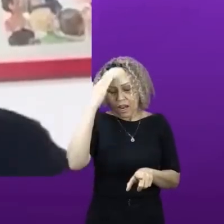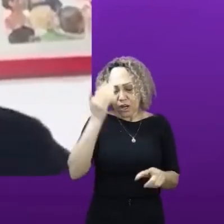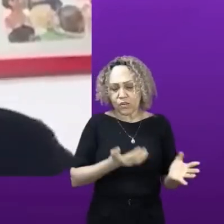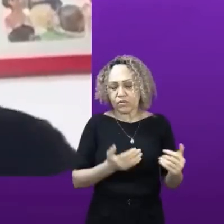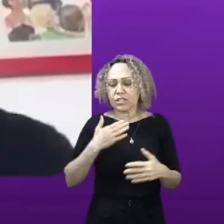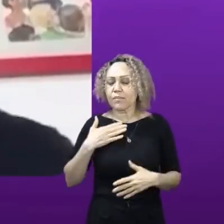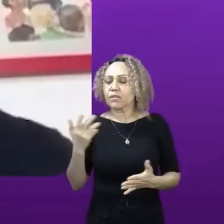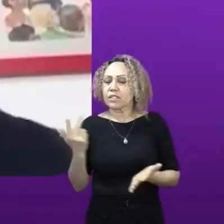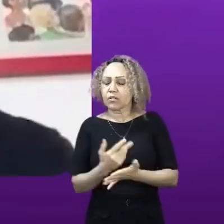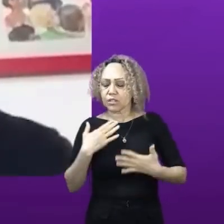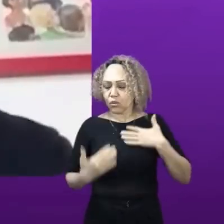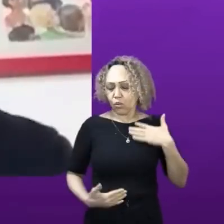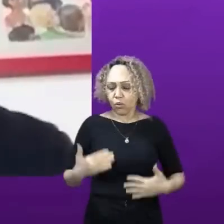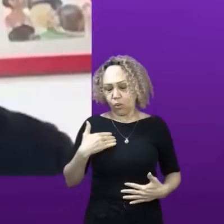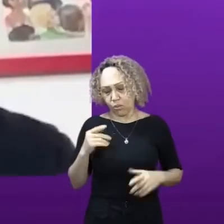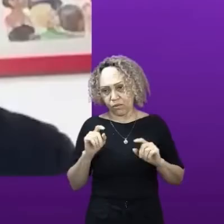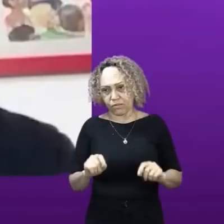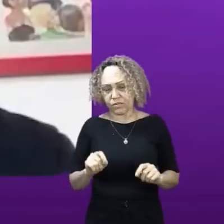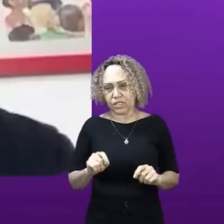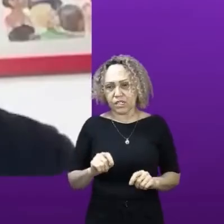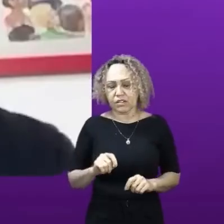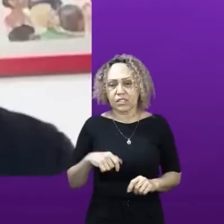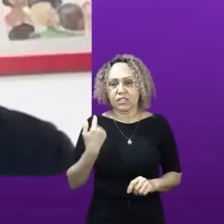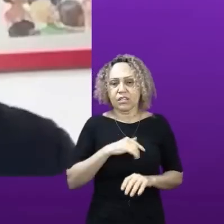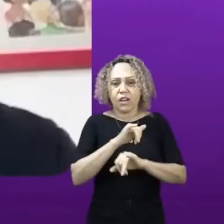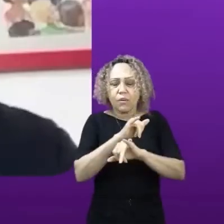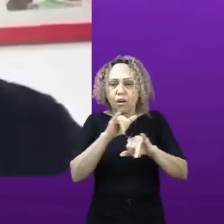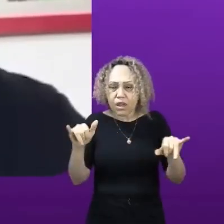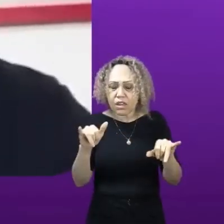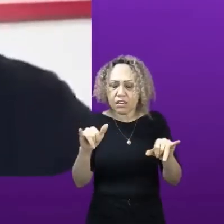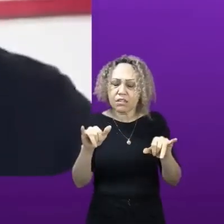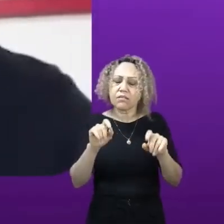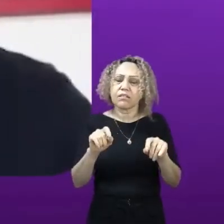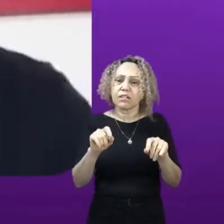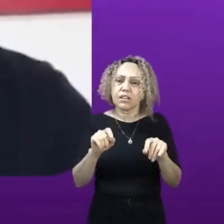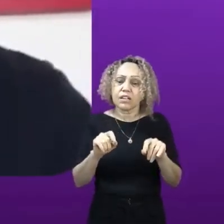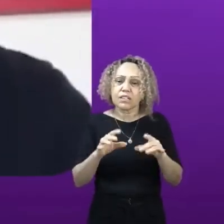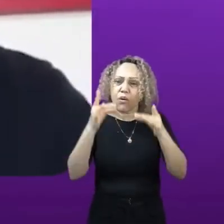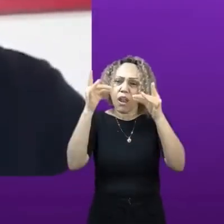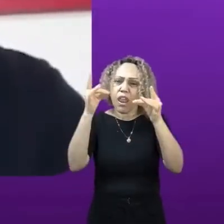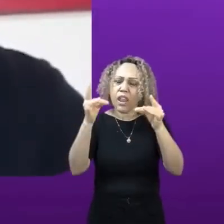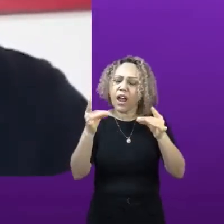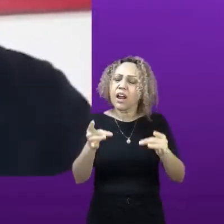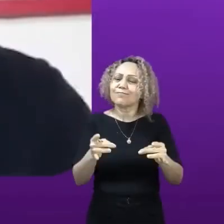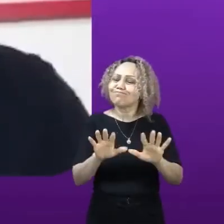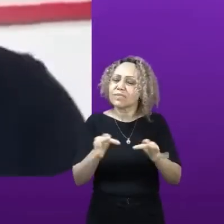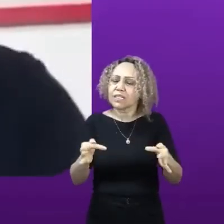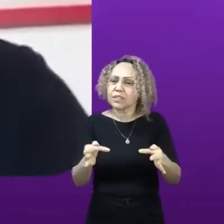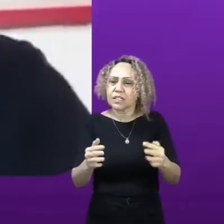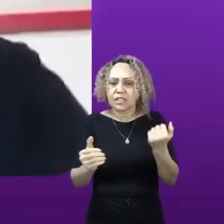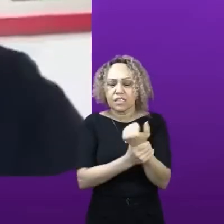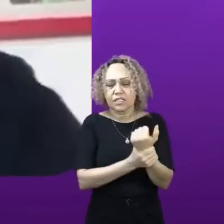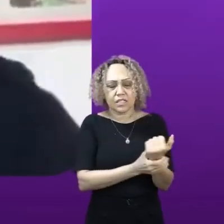E nisso, quando a gente fala isso, são pequenos detalhes que garantem que a juventude